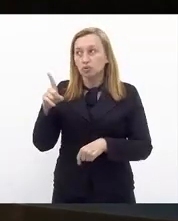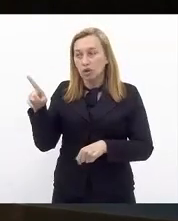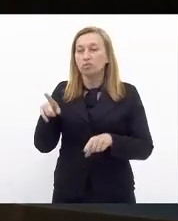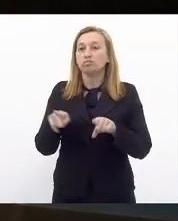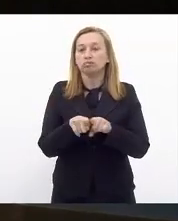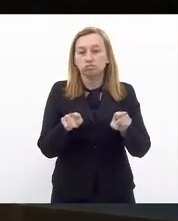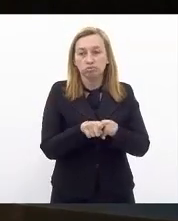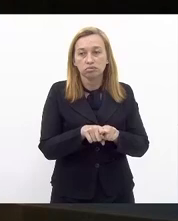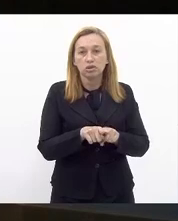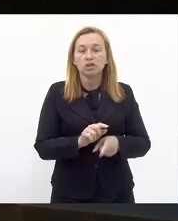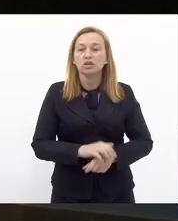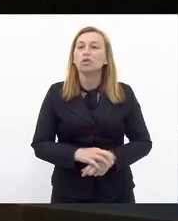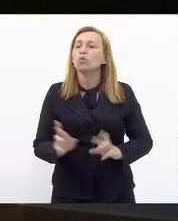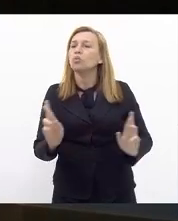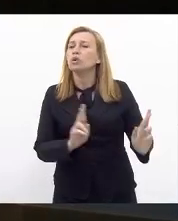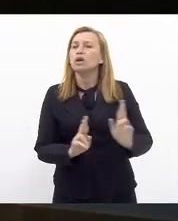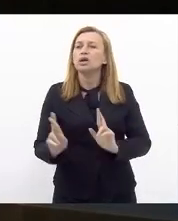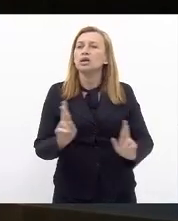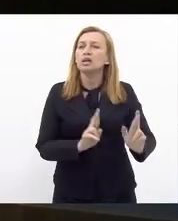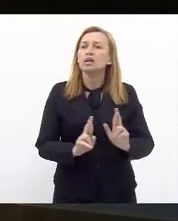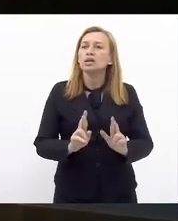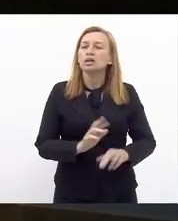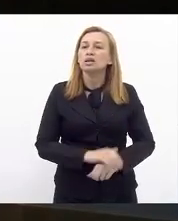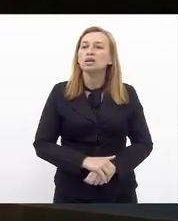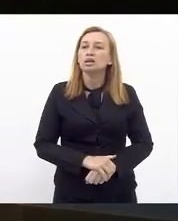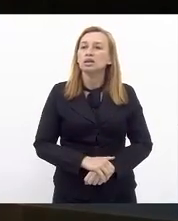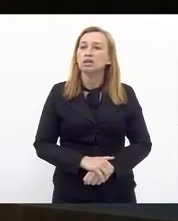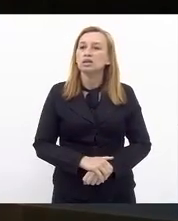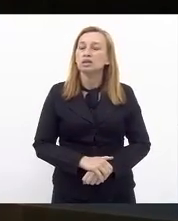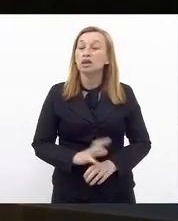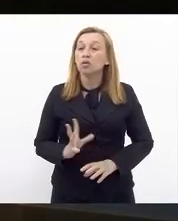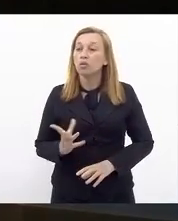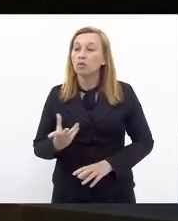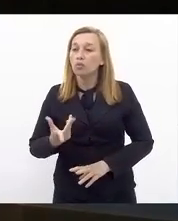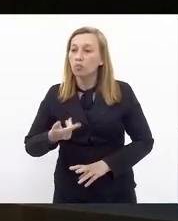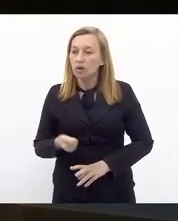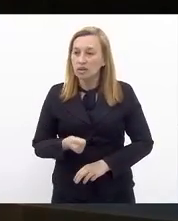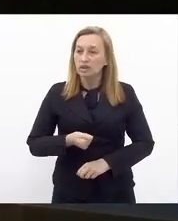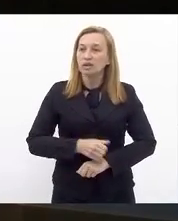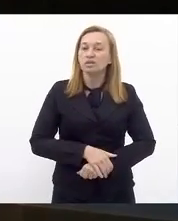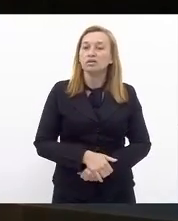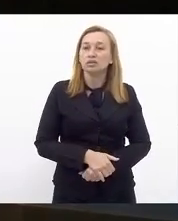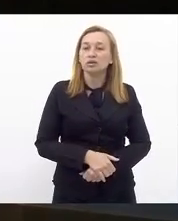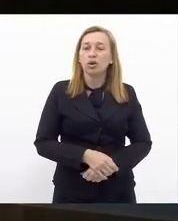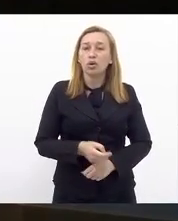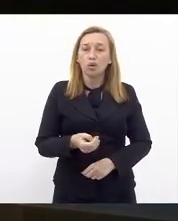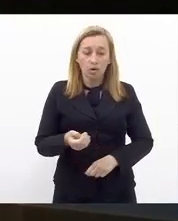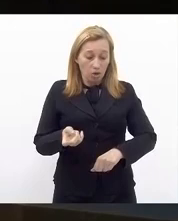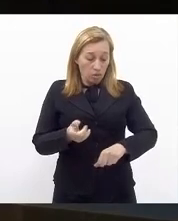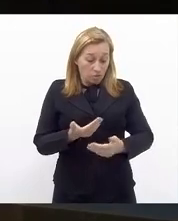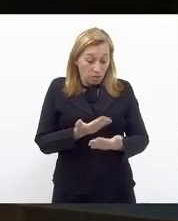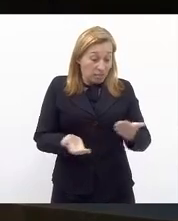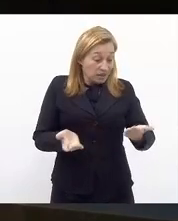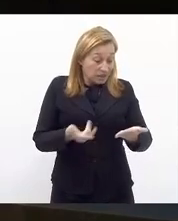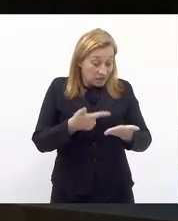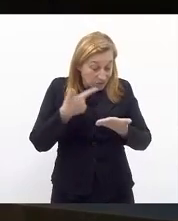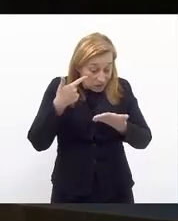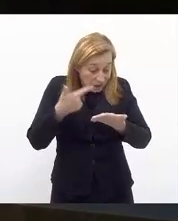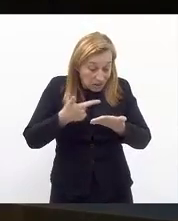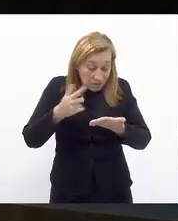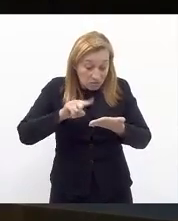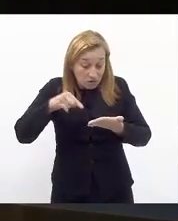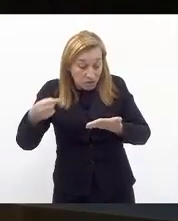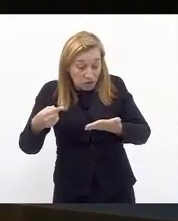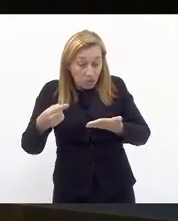é com relação a integralidade e paridade e eu estou um pouco perdido aqui porque eu tava vendo outras